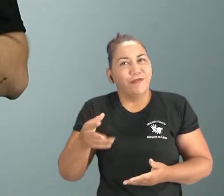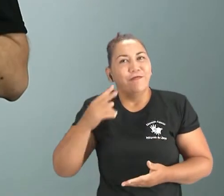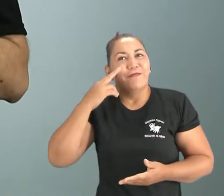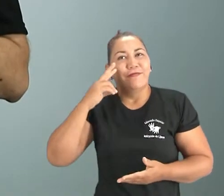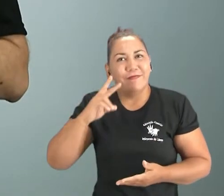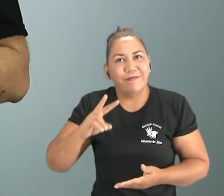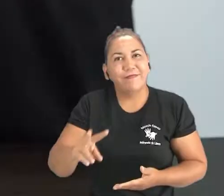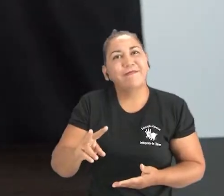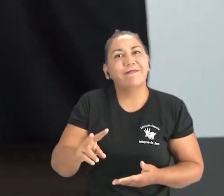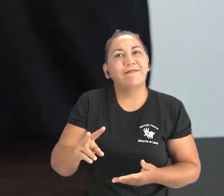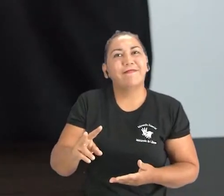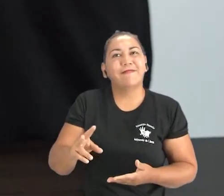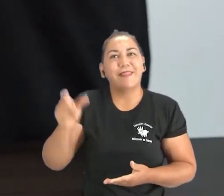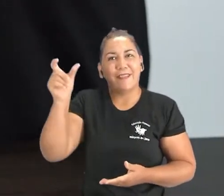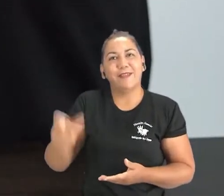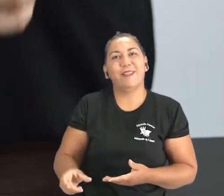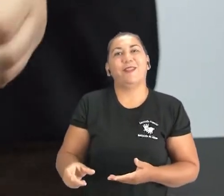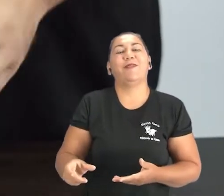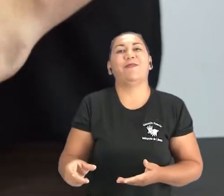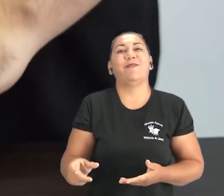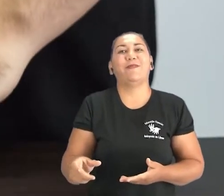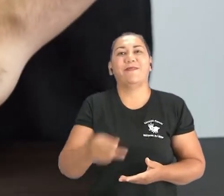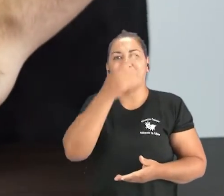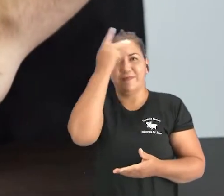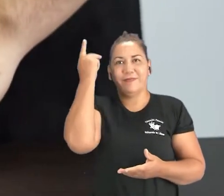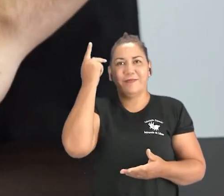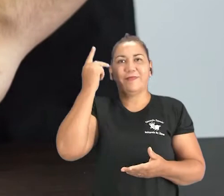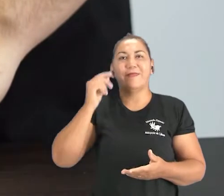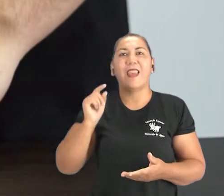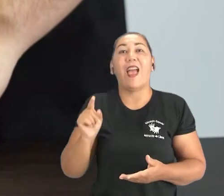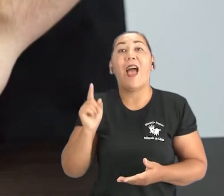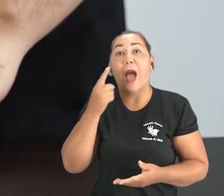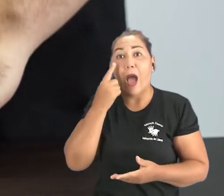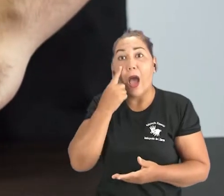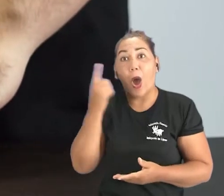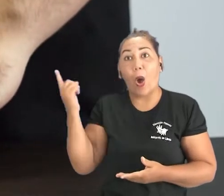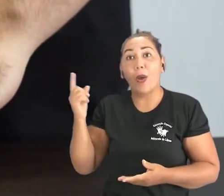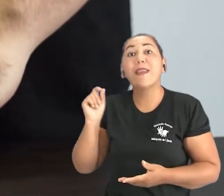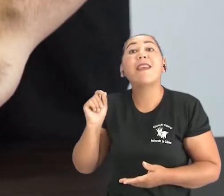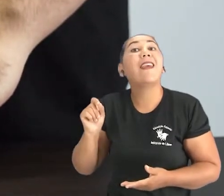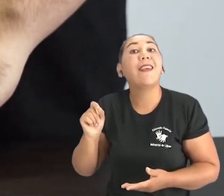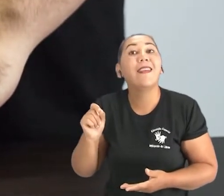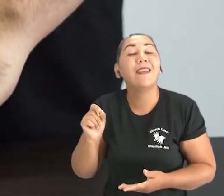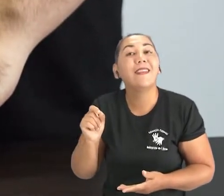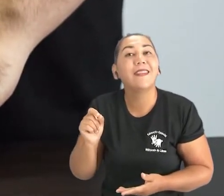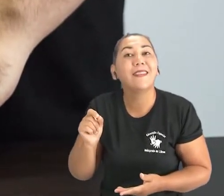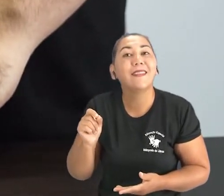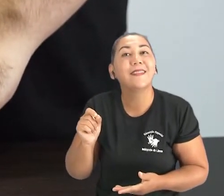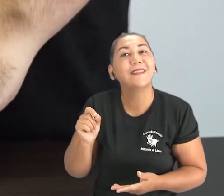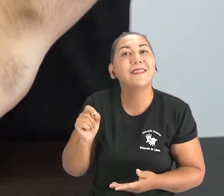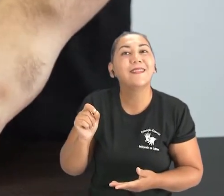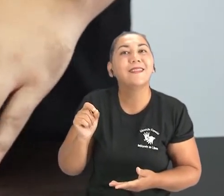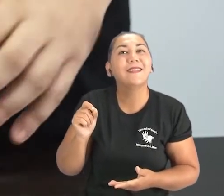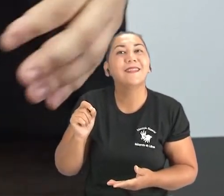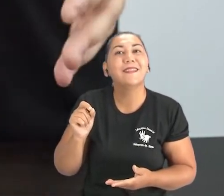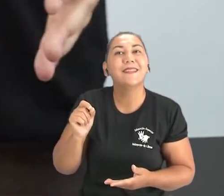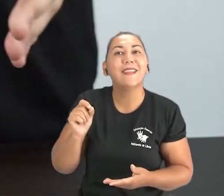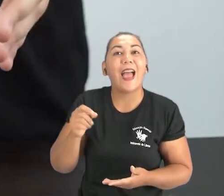desse cidadão aqui ó Observe aqui o que é ele é o